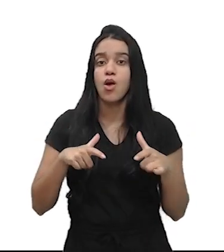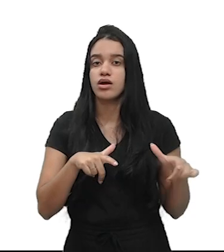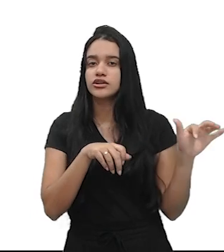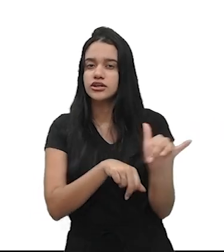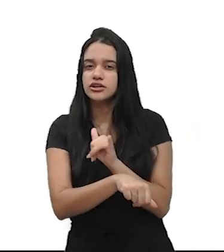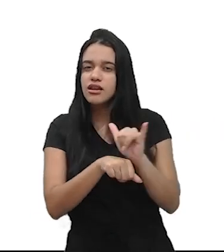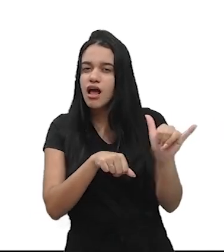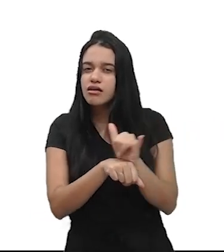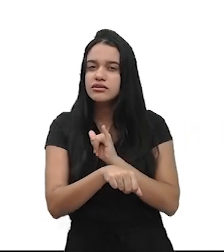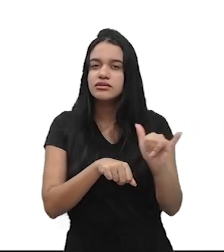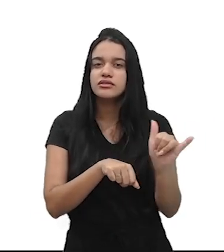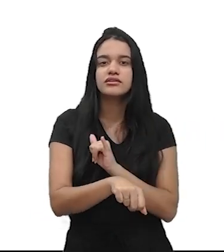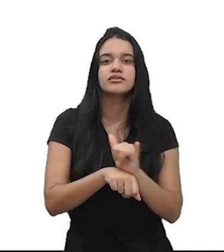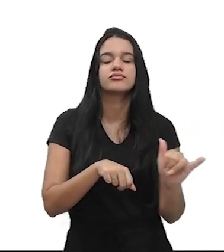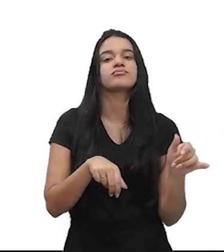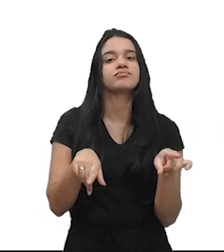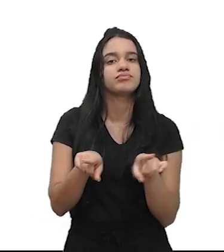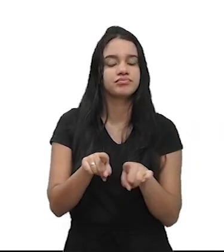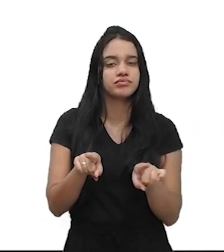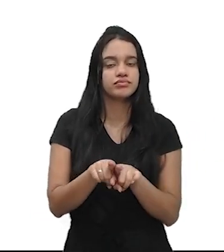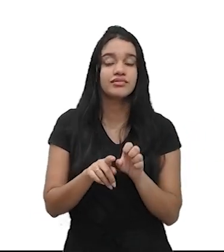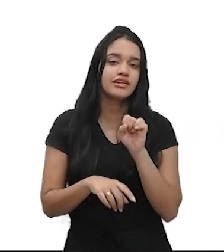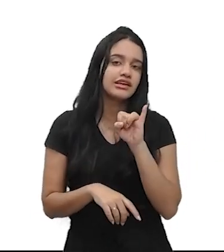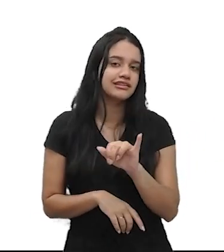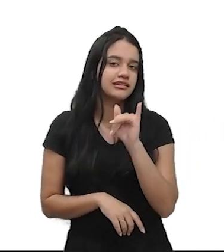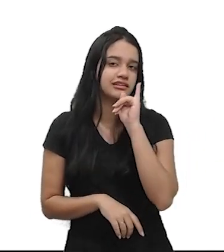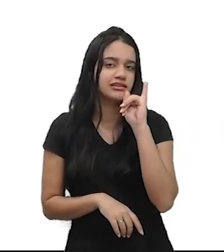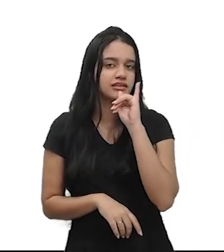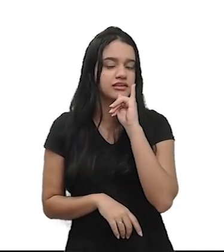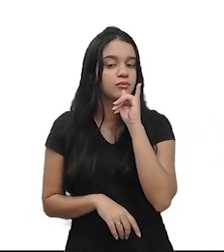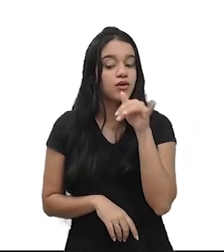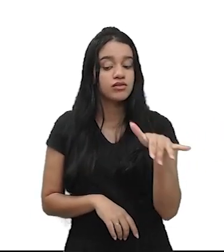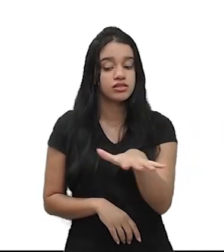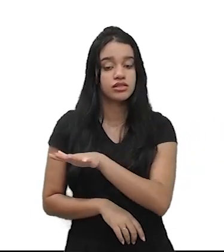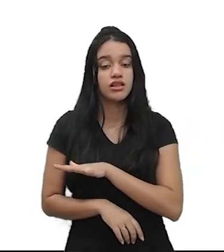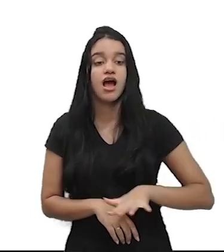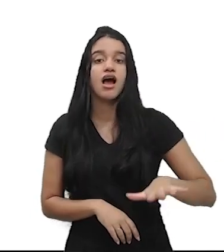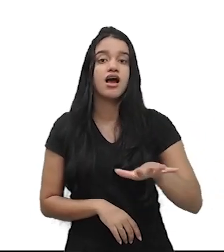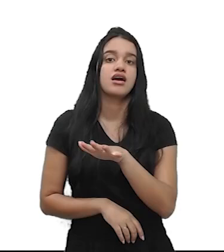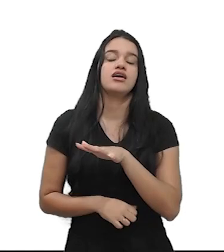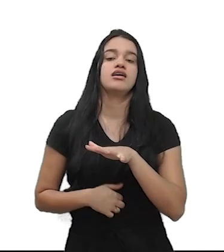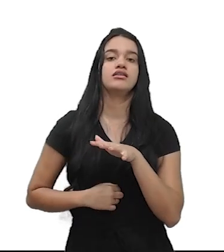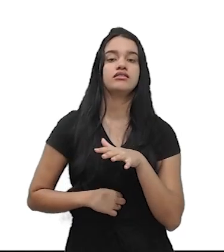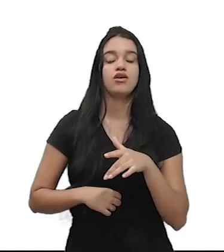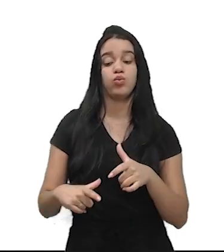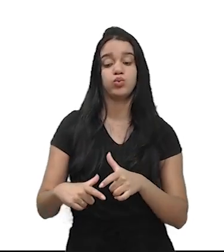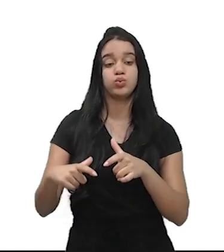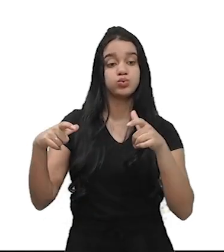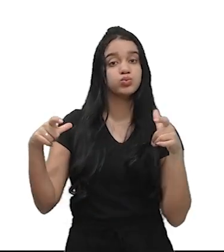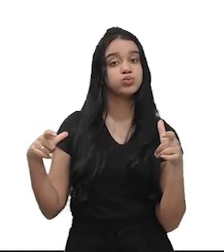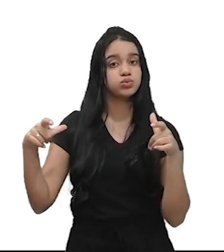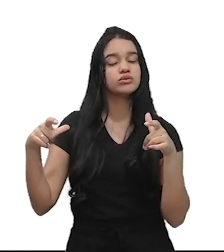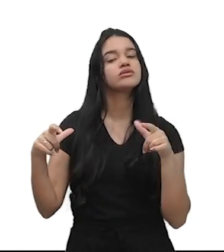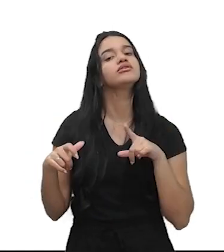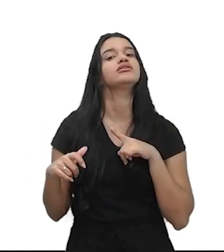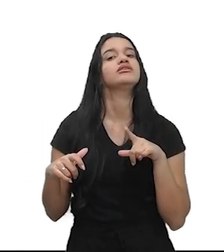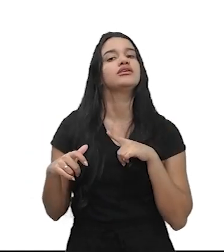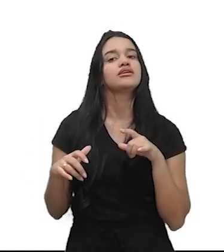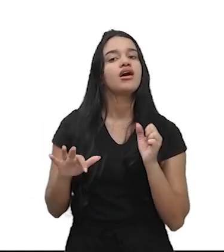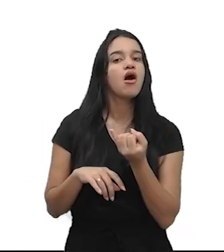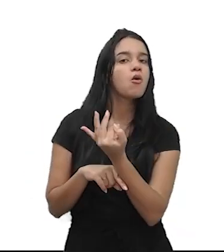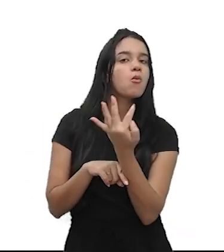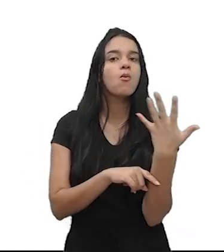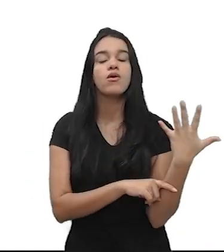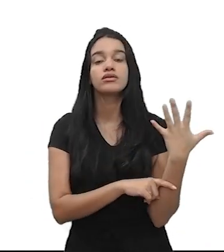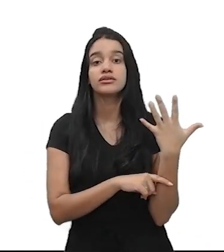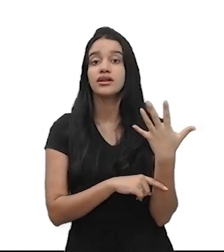estratégica desses brigadistas, tá? Se a extensão da área, né, for muito grande, a gente tem que dimensionar a quantidade maior